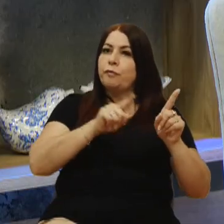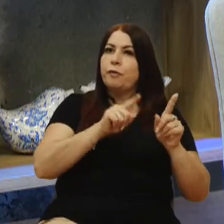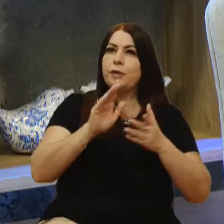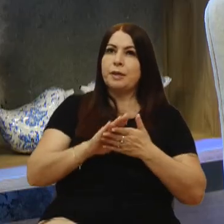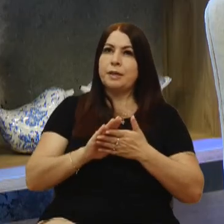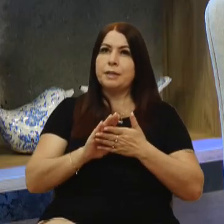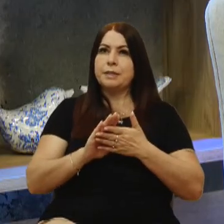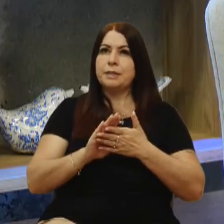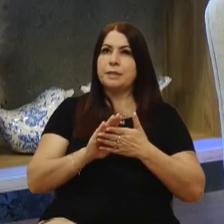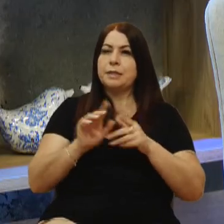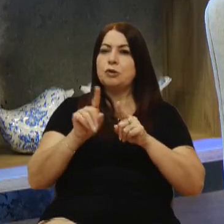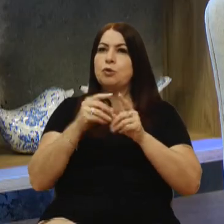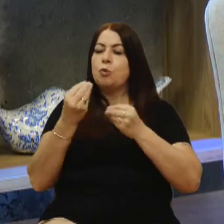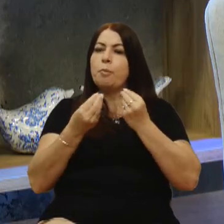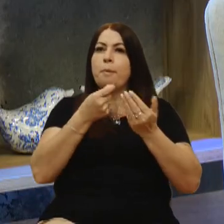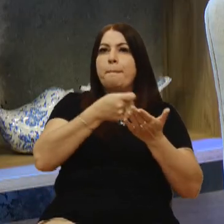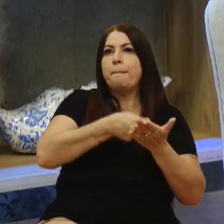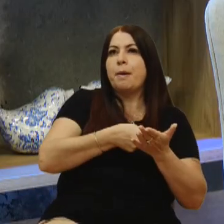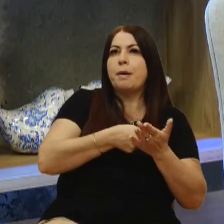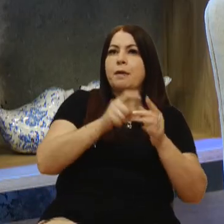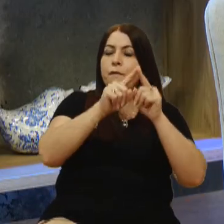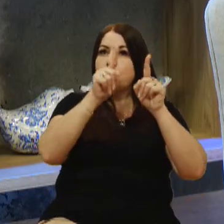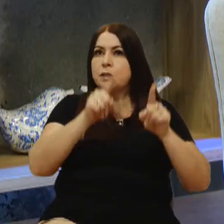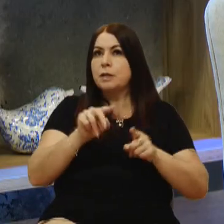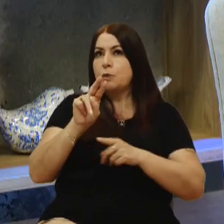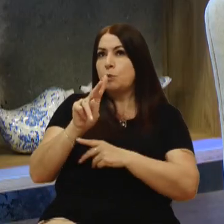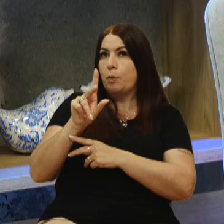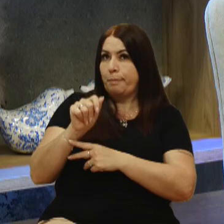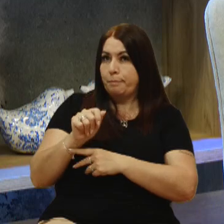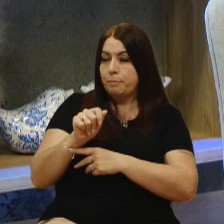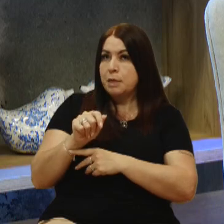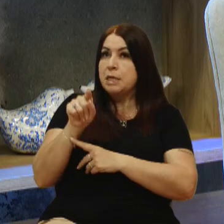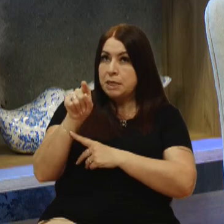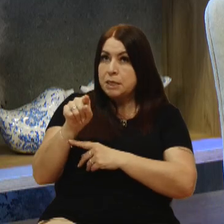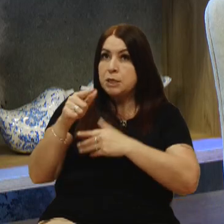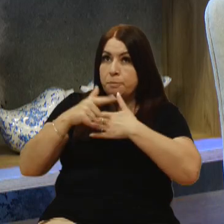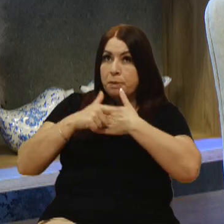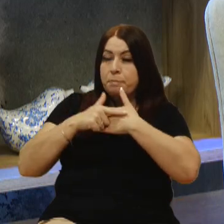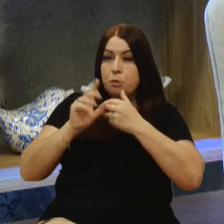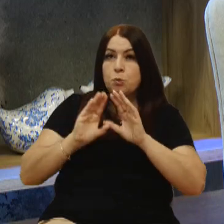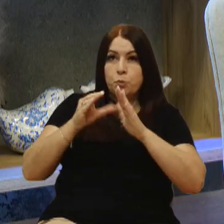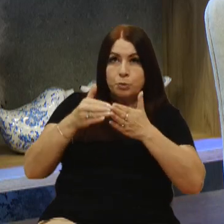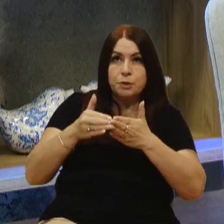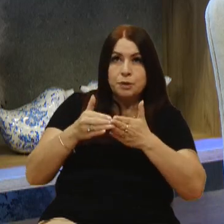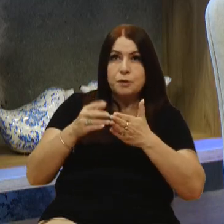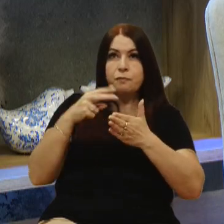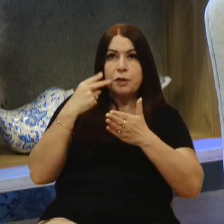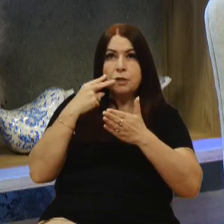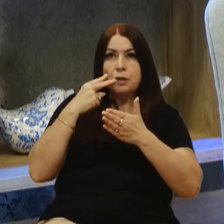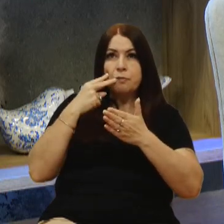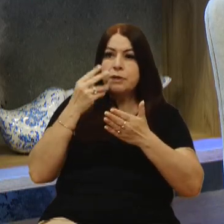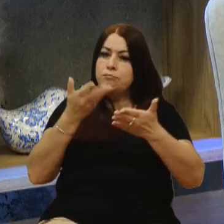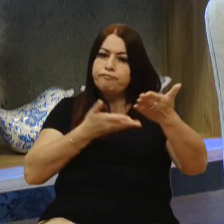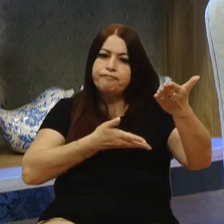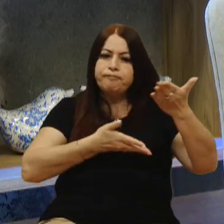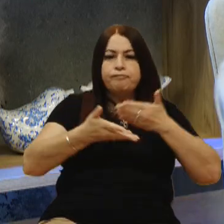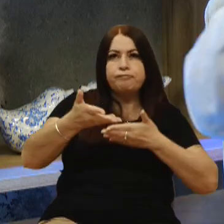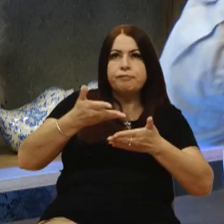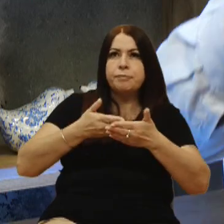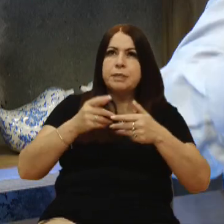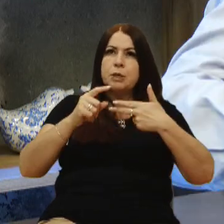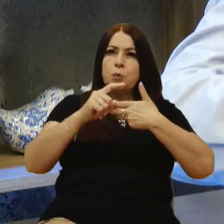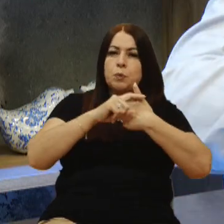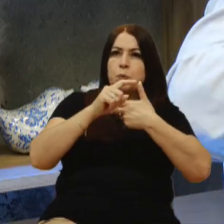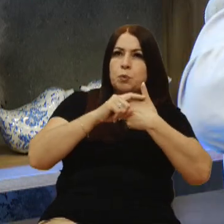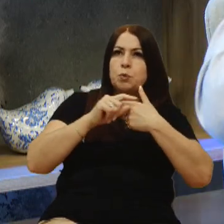de visões de como se paga os funcionários das UPAs. Esse é o papel da comissão, vereador, fazer essa intermediação entre o